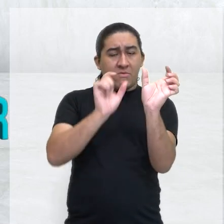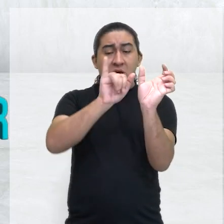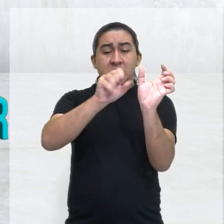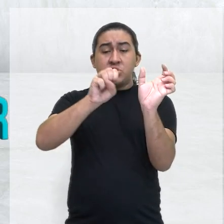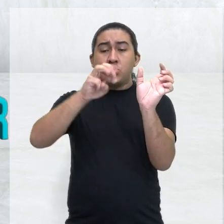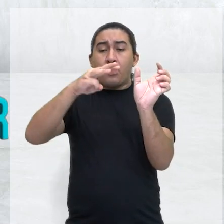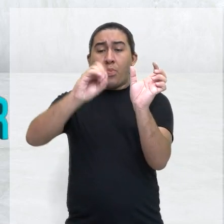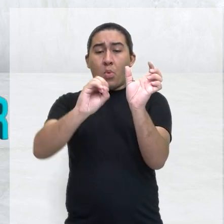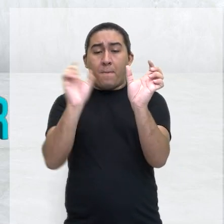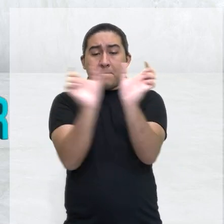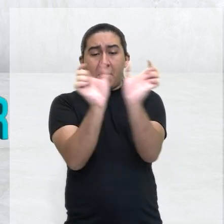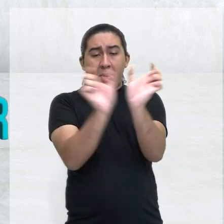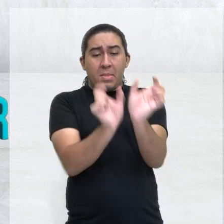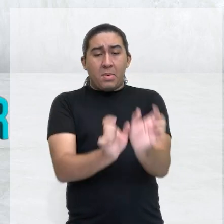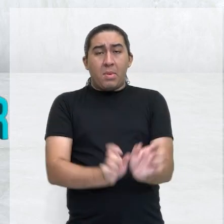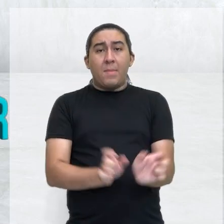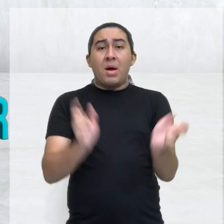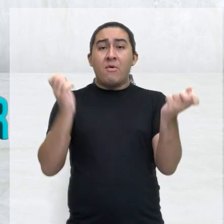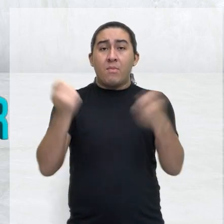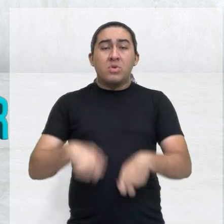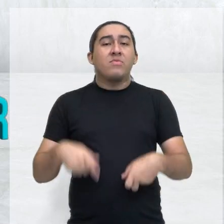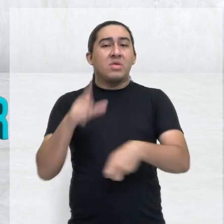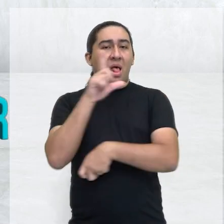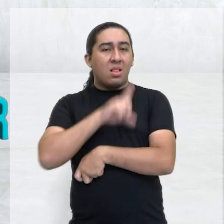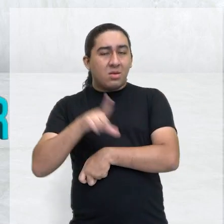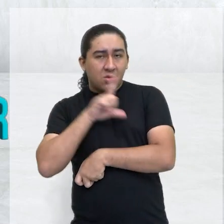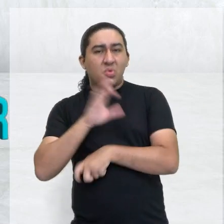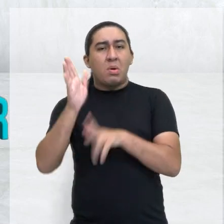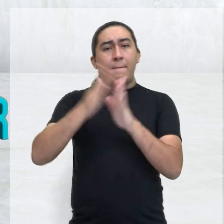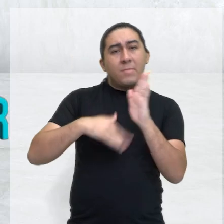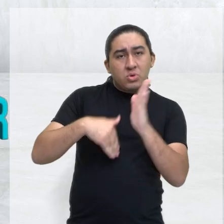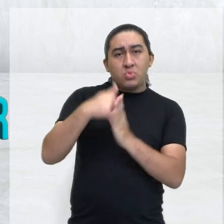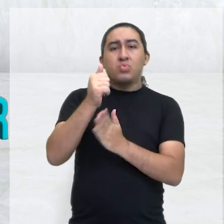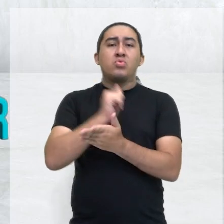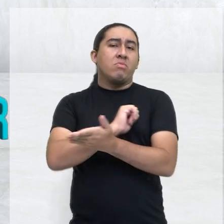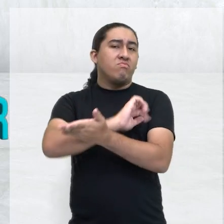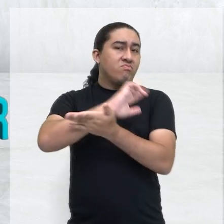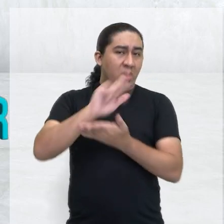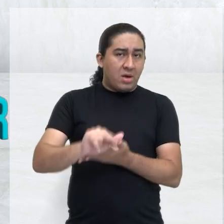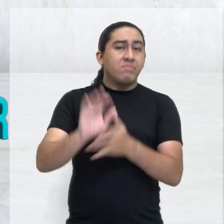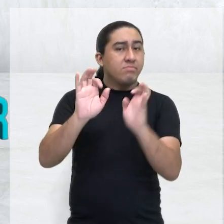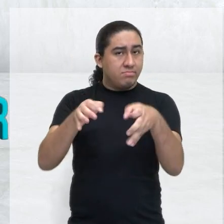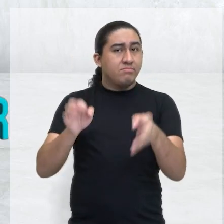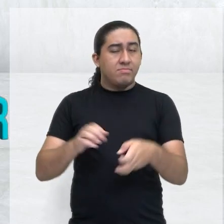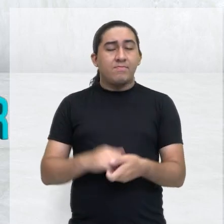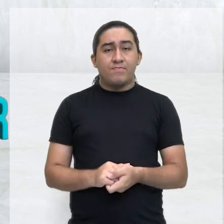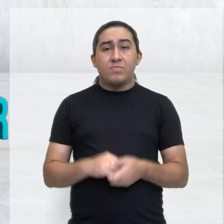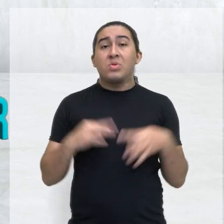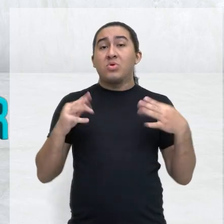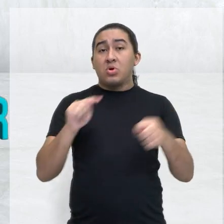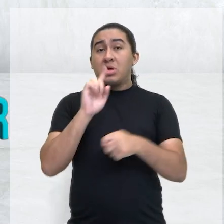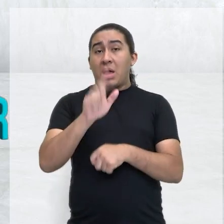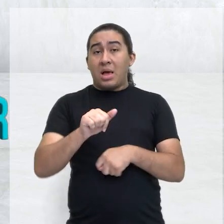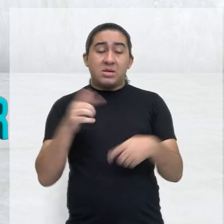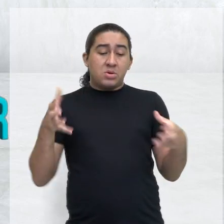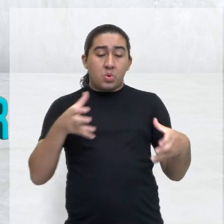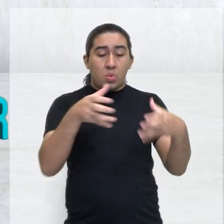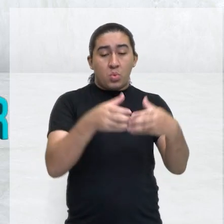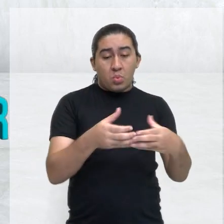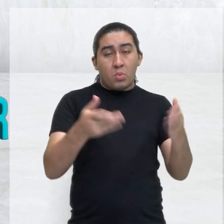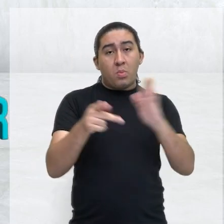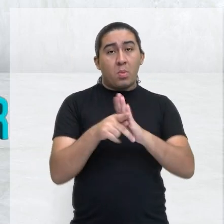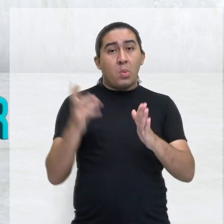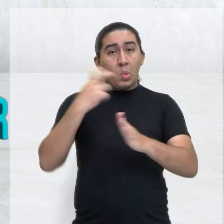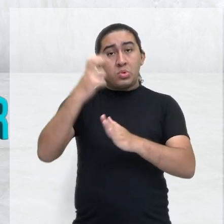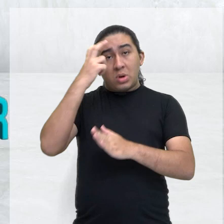né, outros, então, cubismo, impressionismo, dadaísmo, tá? Então, todas essas vanguardas, elas vão trazer